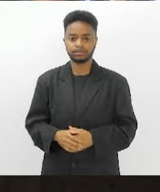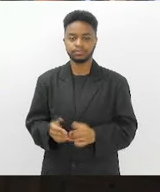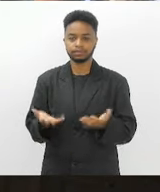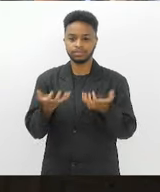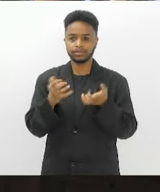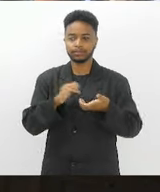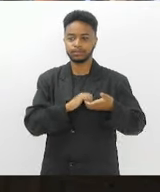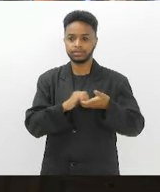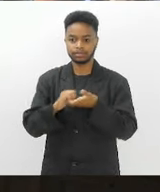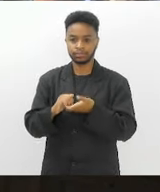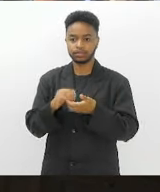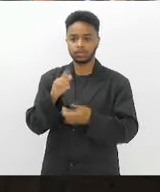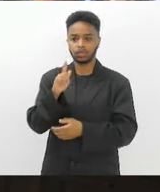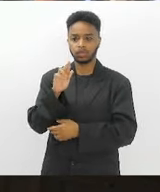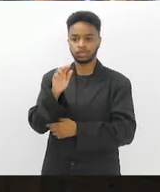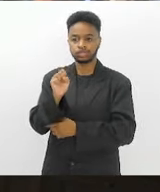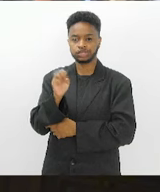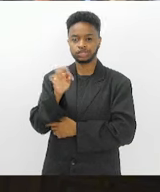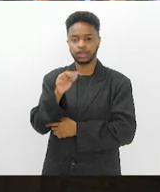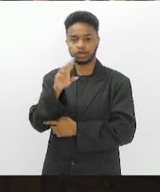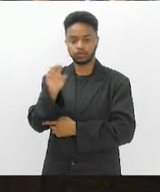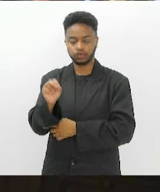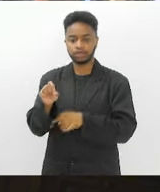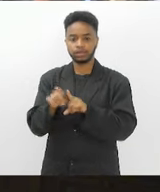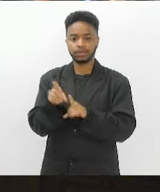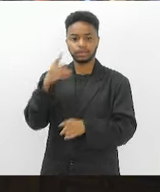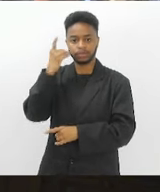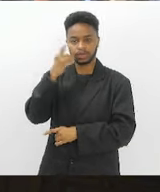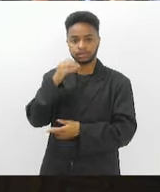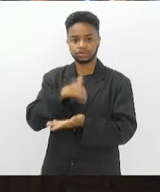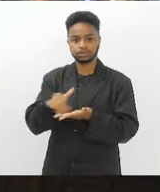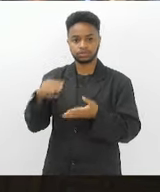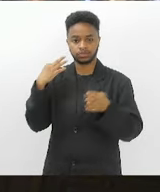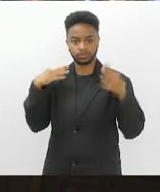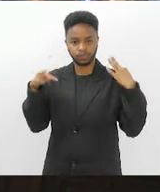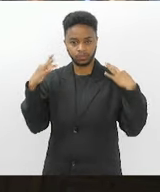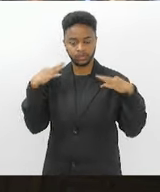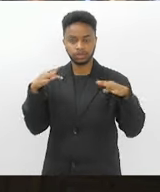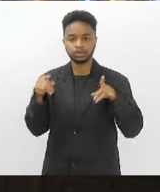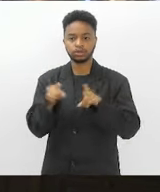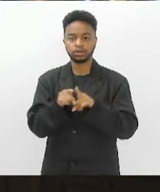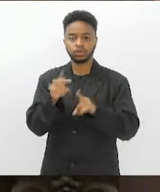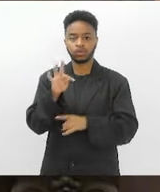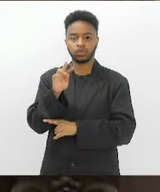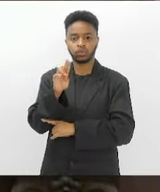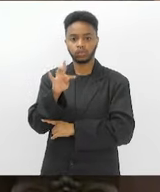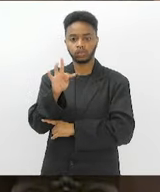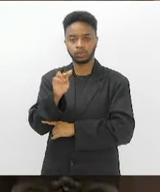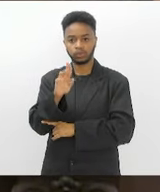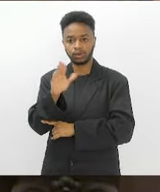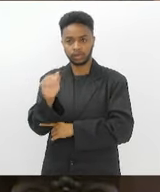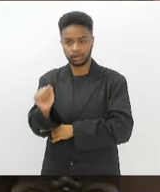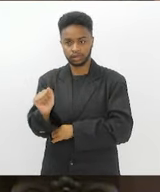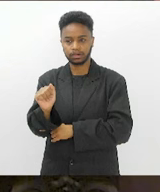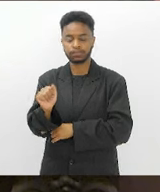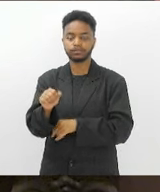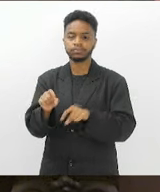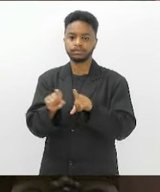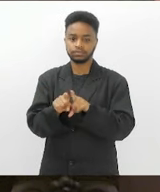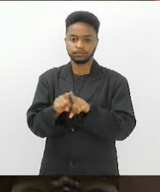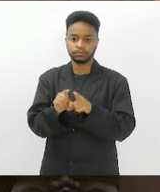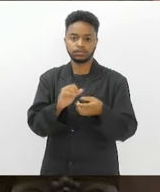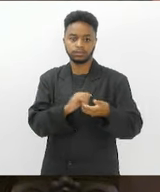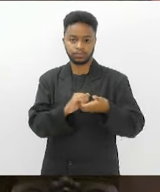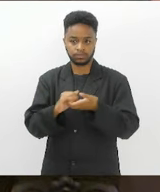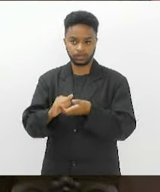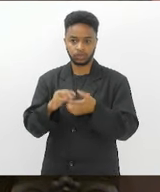Tutuca, deputado e secretário de Turismo, cumprimentando o Tutuca e o Vitor. Eu cumprimento